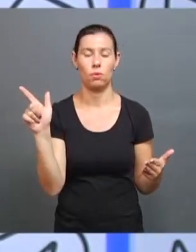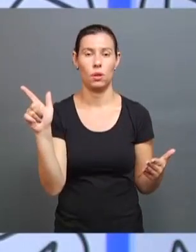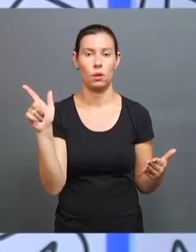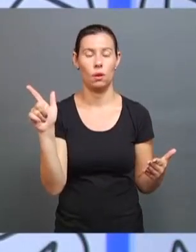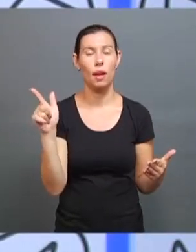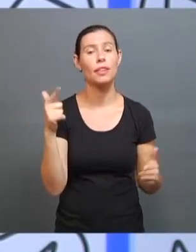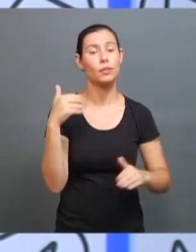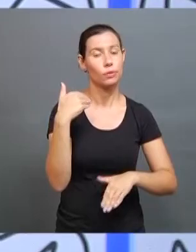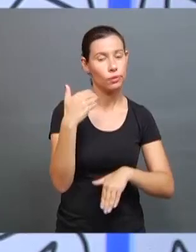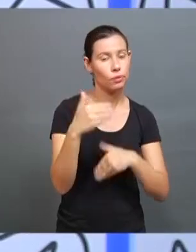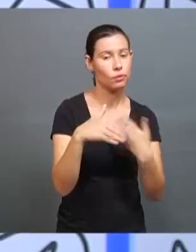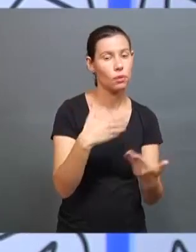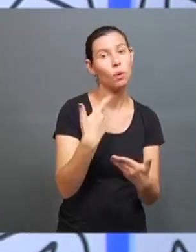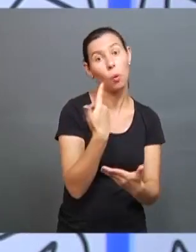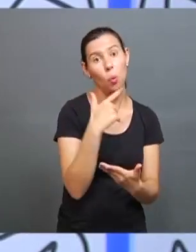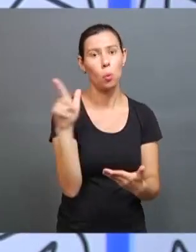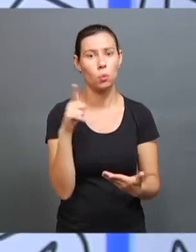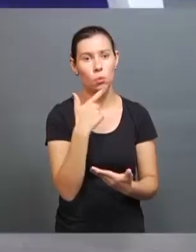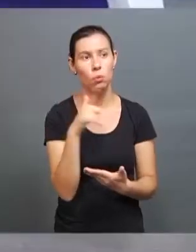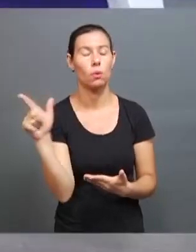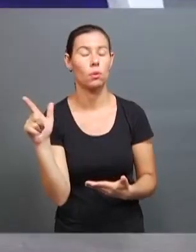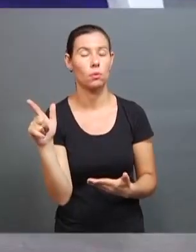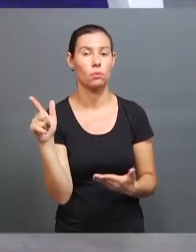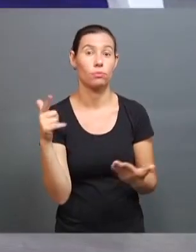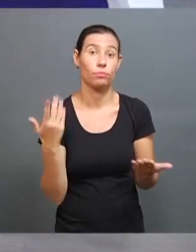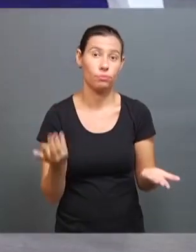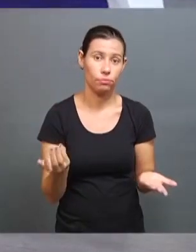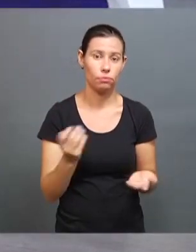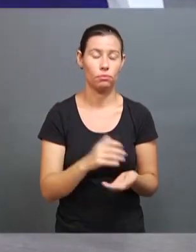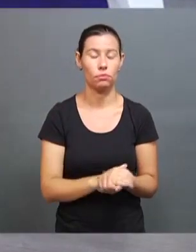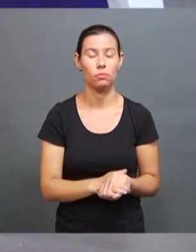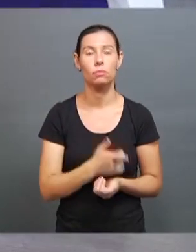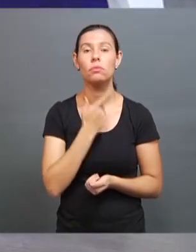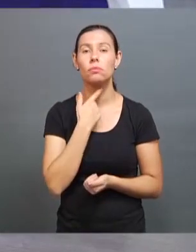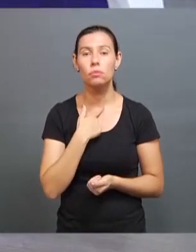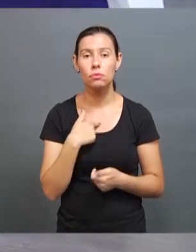é do ser humano. Mas esse desejo, ele tem que ser